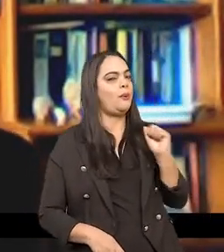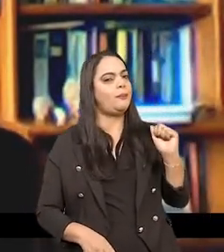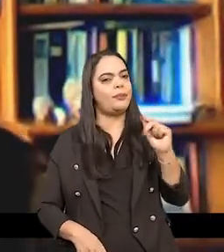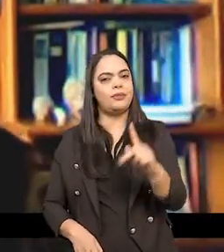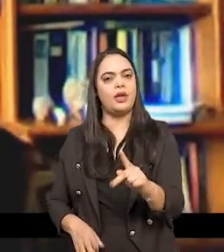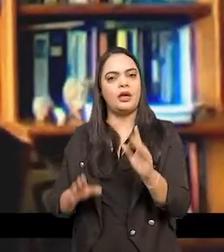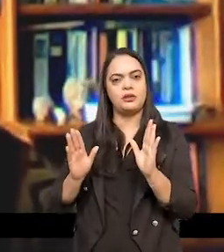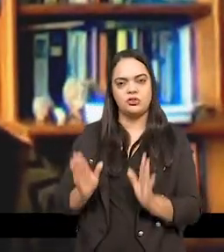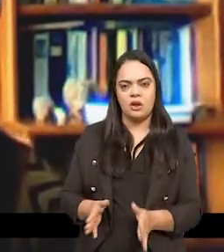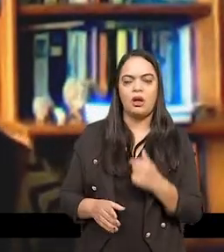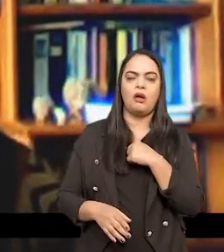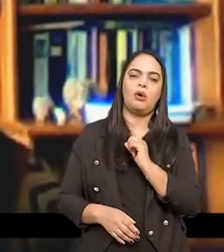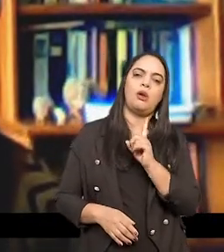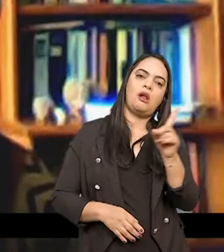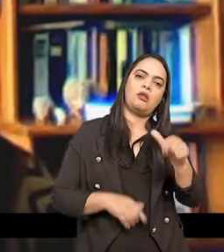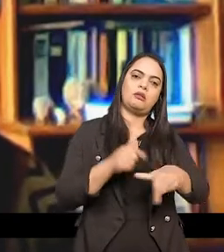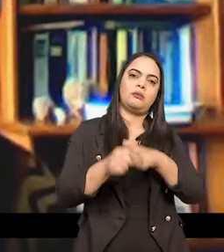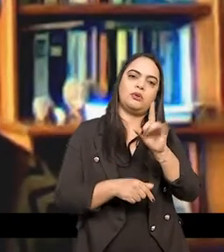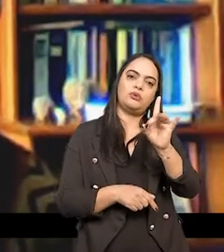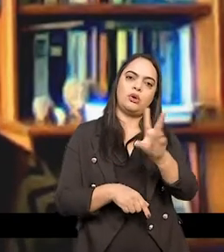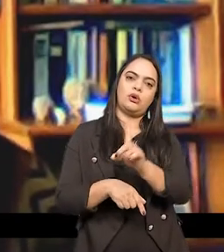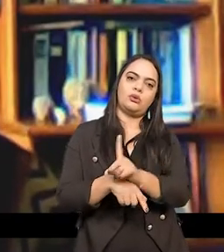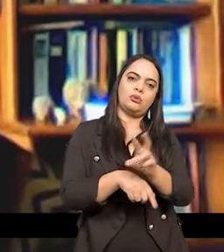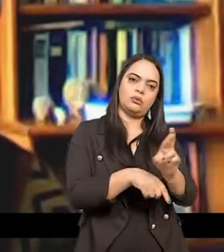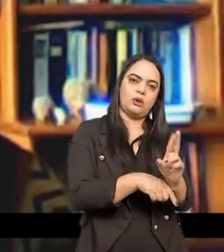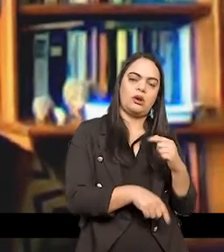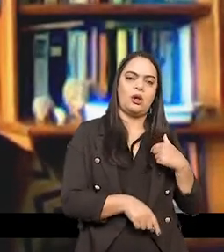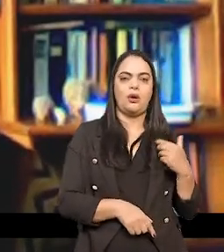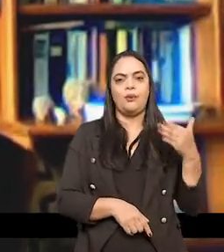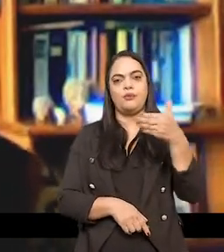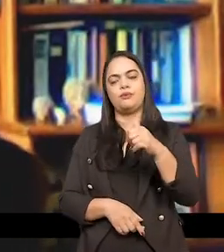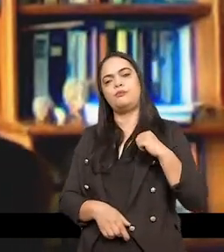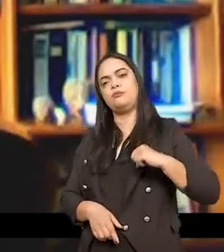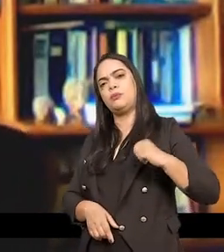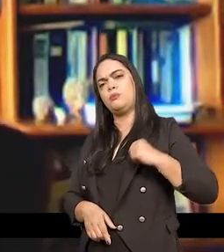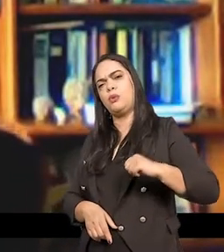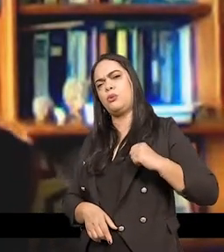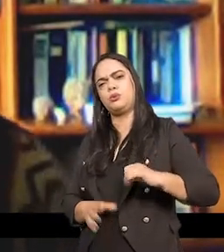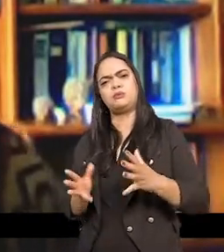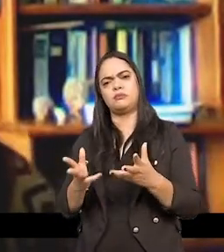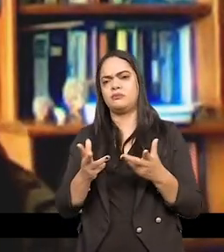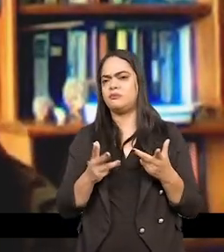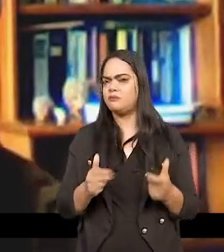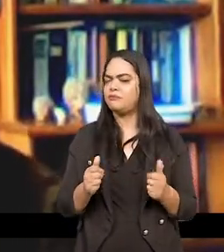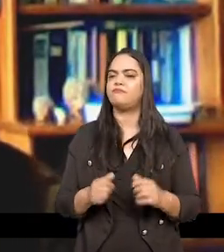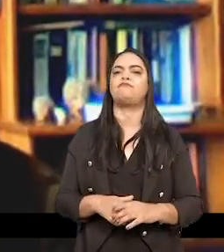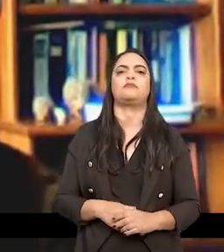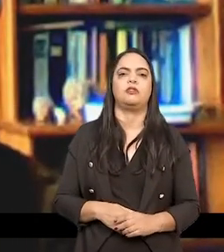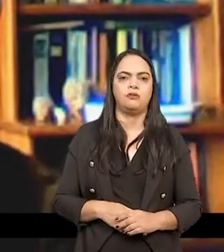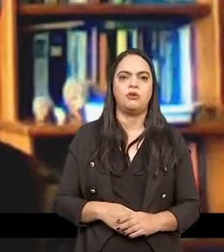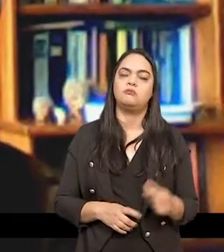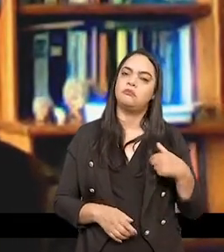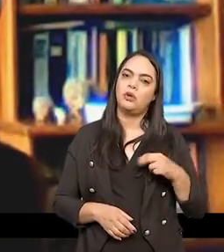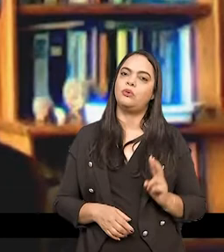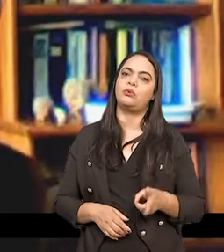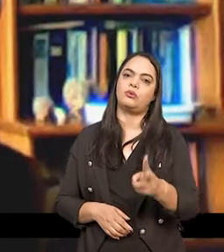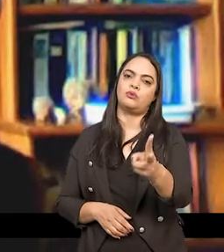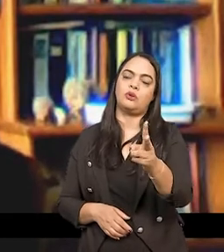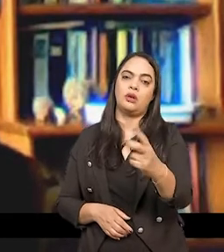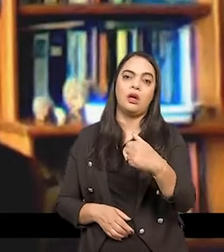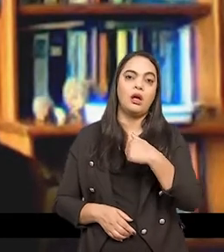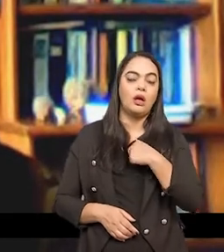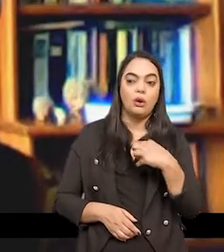E quando fui numa bolsa maravilhosa, há 10 anos, continuei lá, o meu grande choque